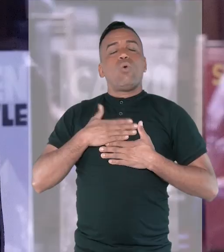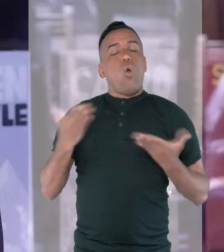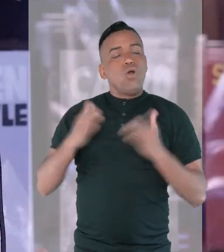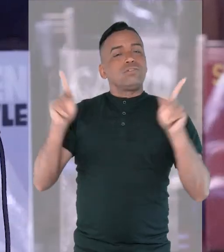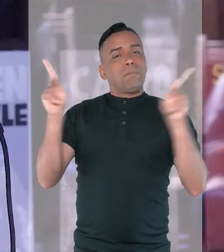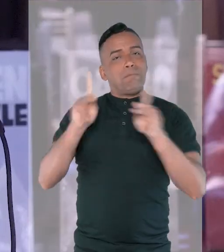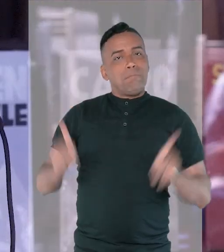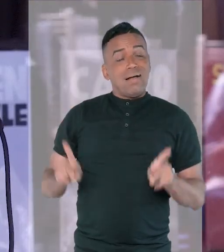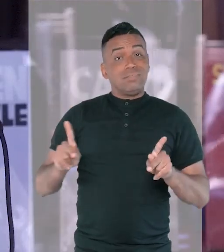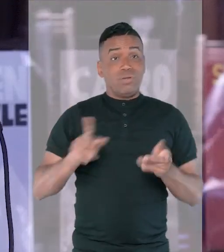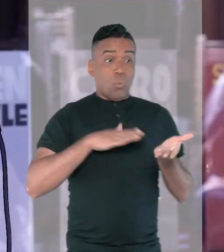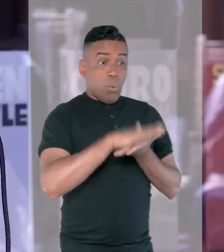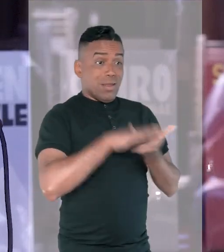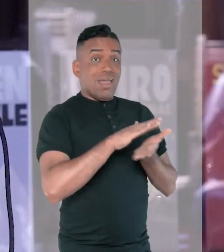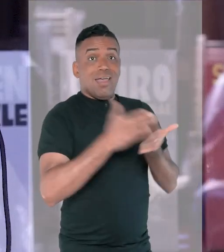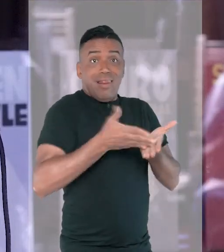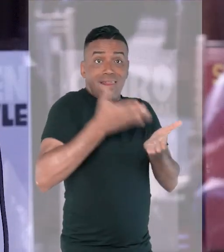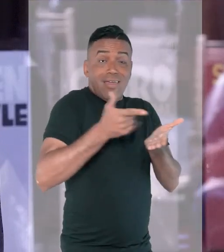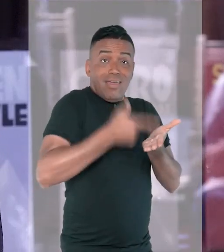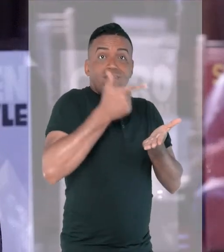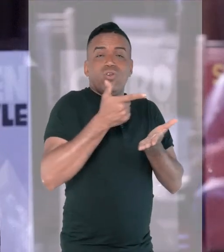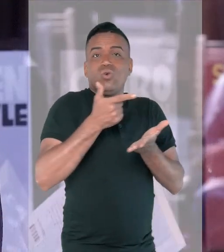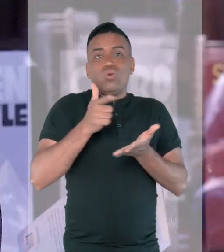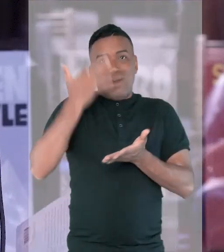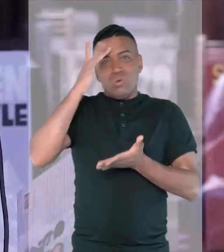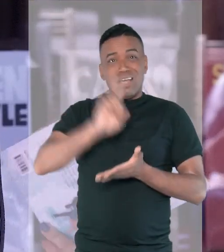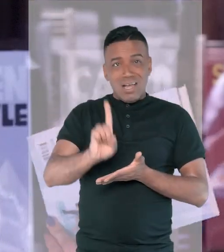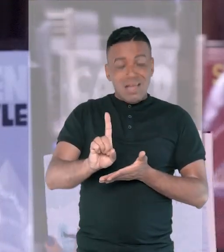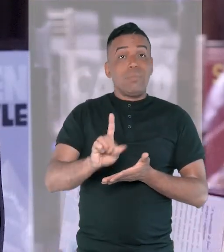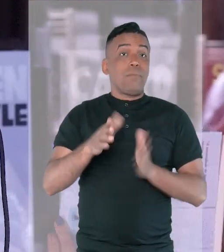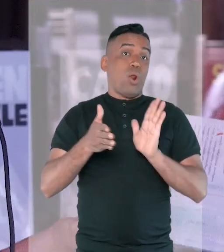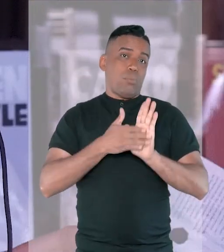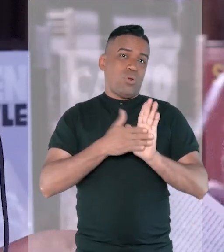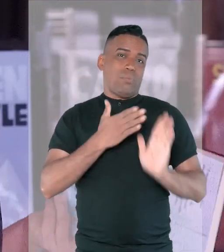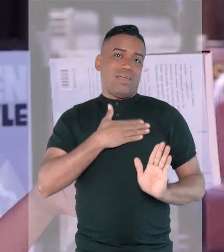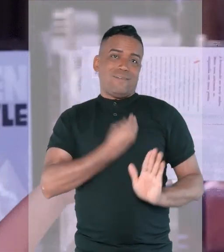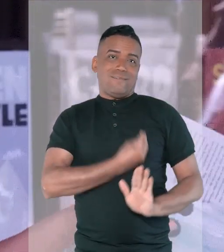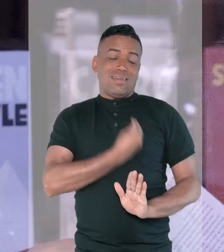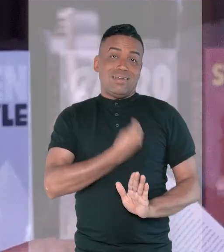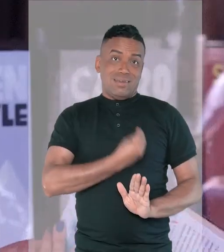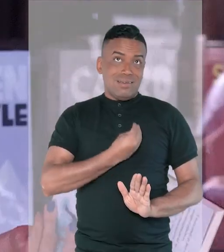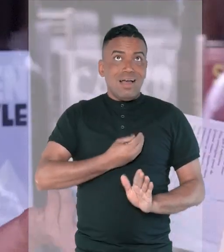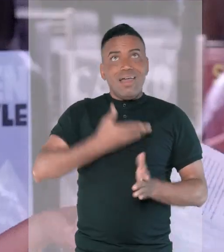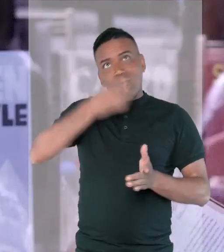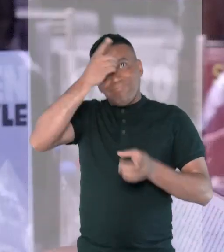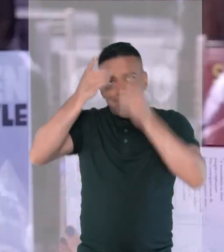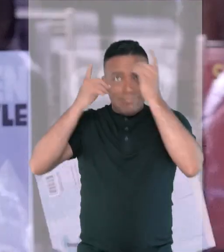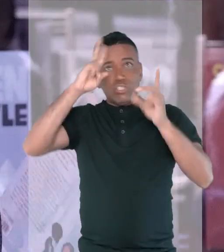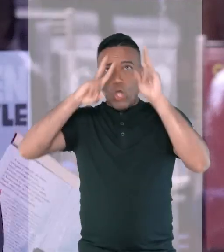tenho muita paz com ele, porque quando eu lancei esse livro, para quem não sabe, ele é um livro autobiográfico, apesar de